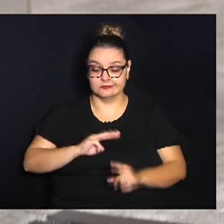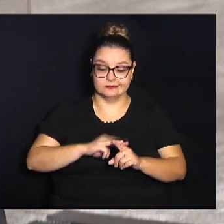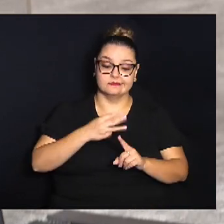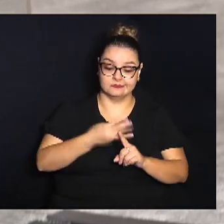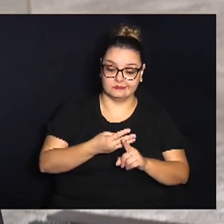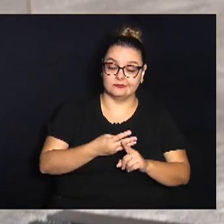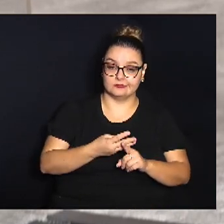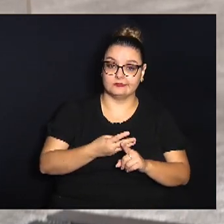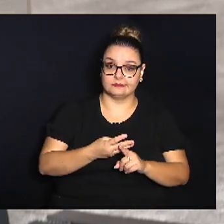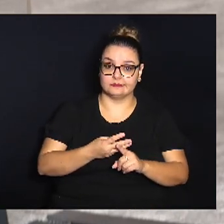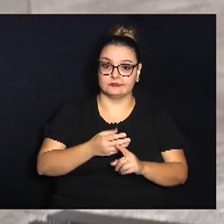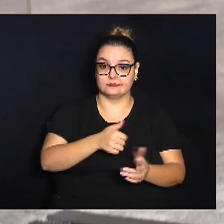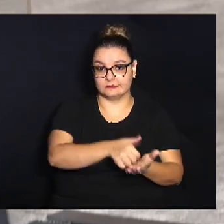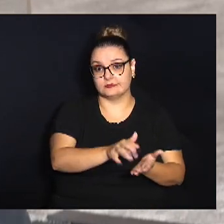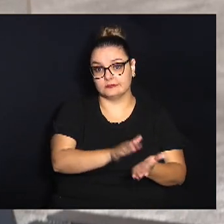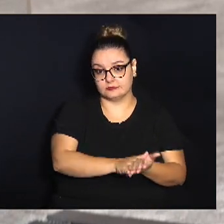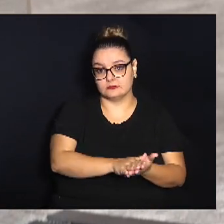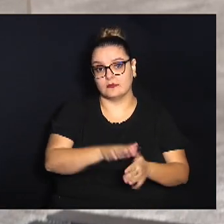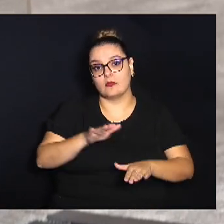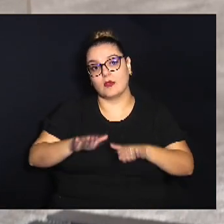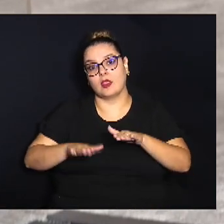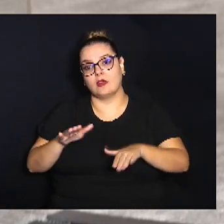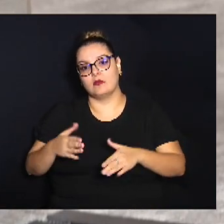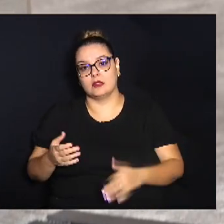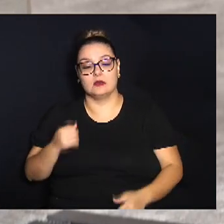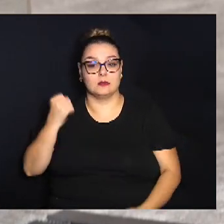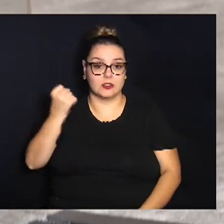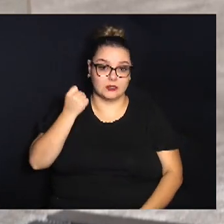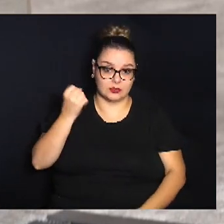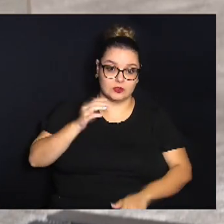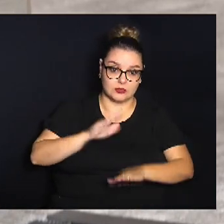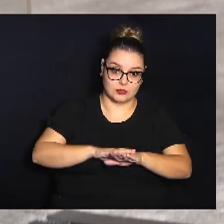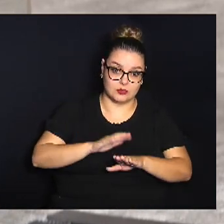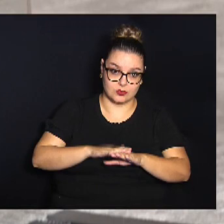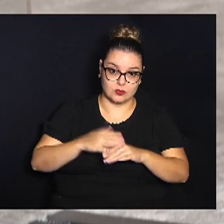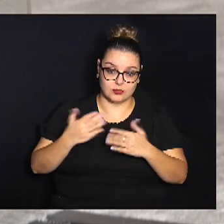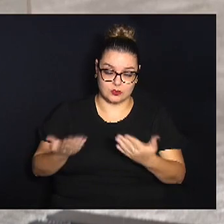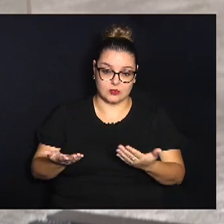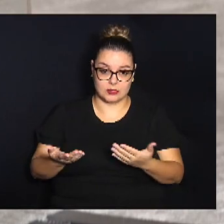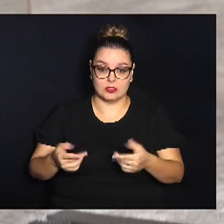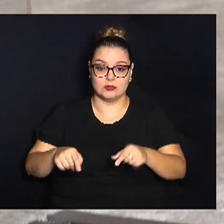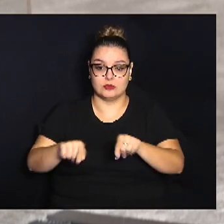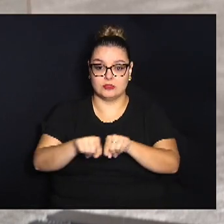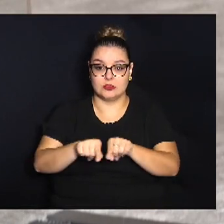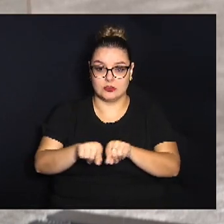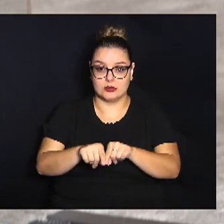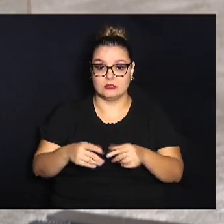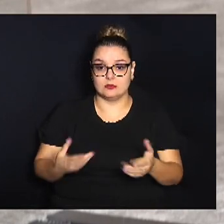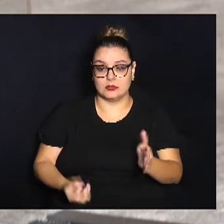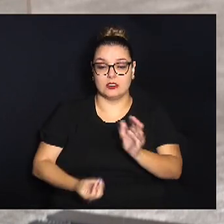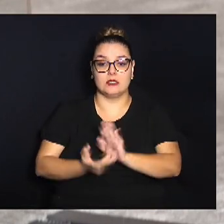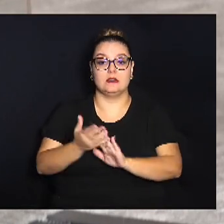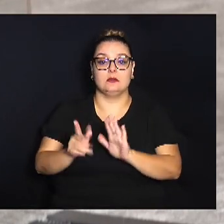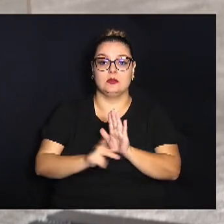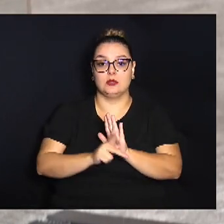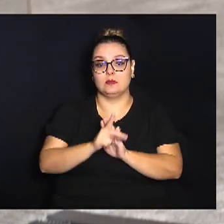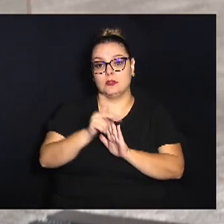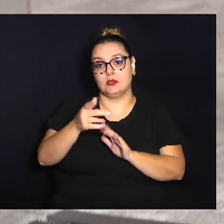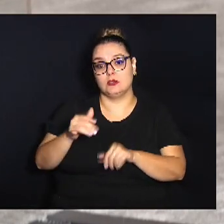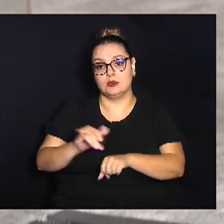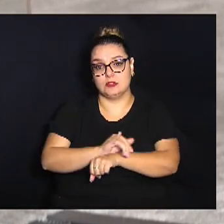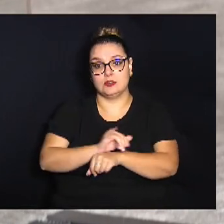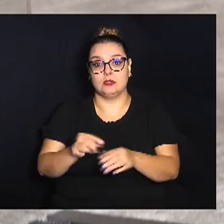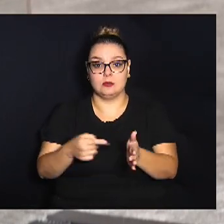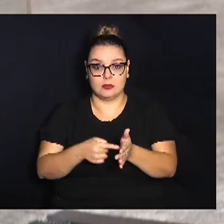multa. Claro que vai depender da gravidade do ato em si. E também criamos nesse projeto o instrumento da